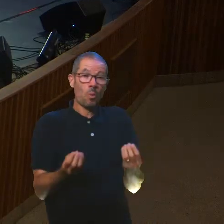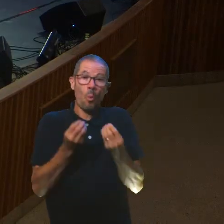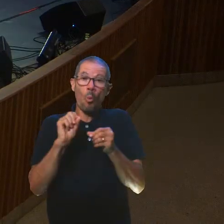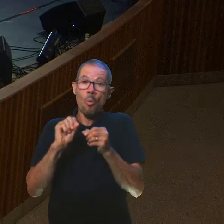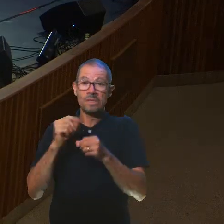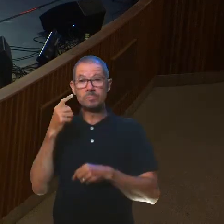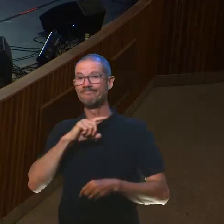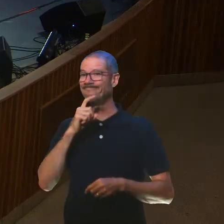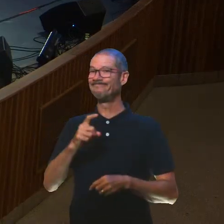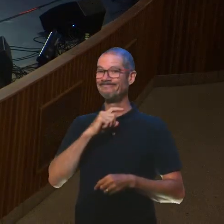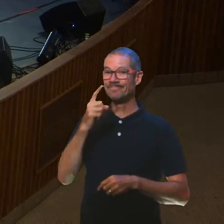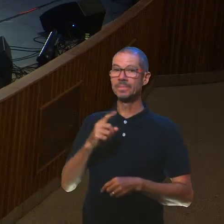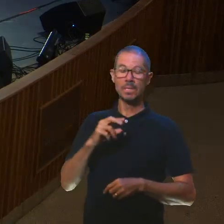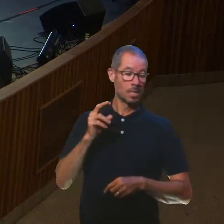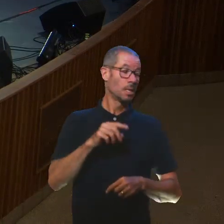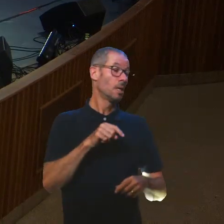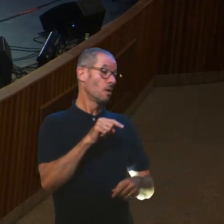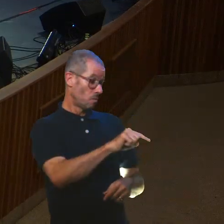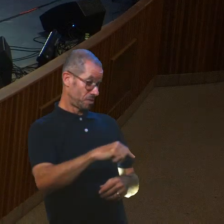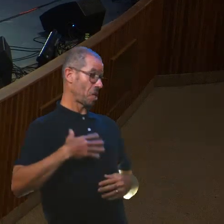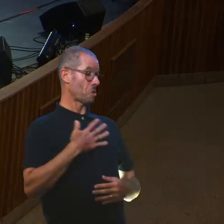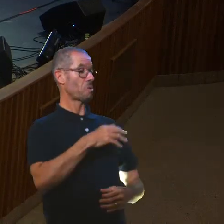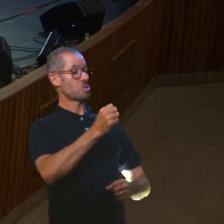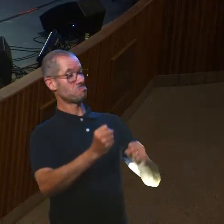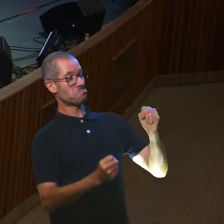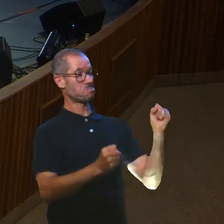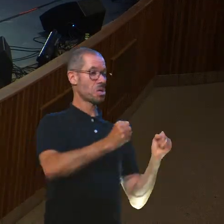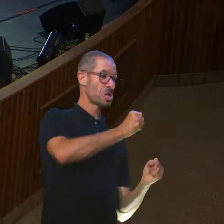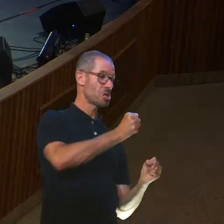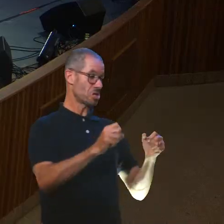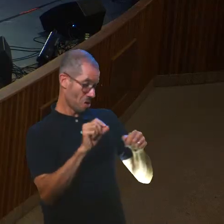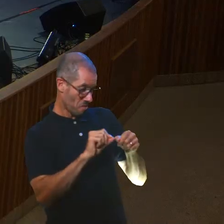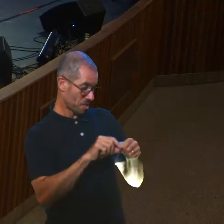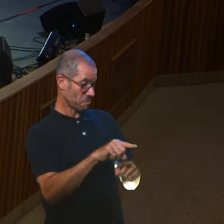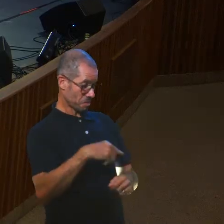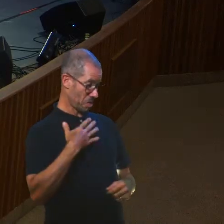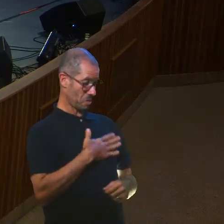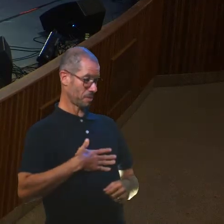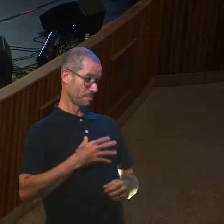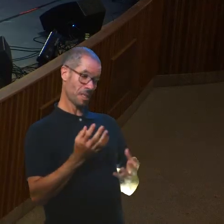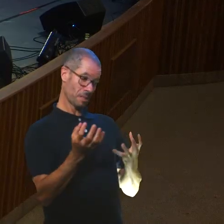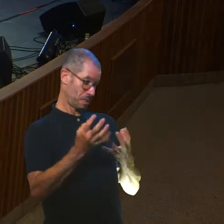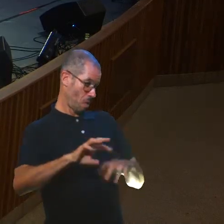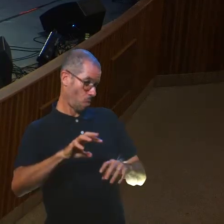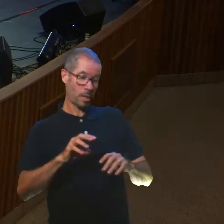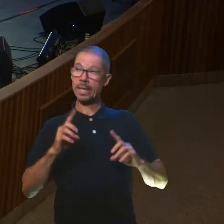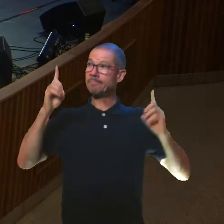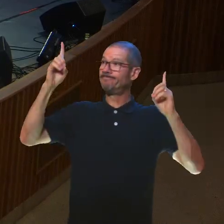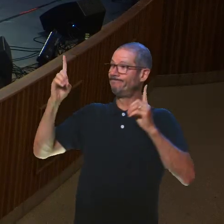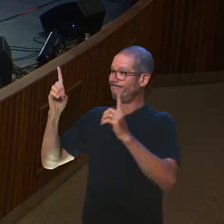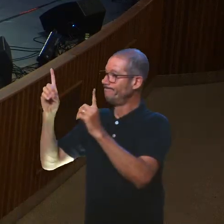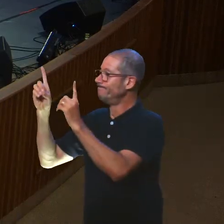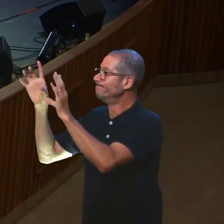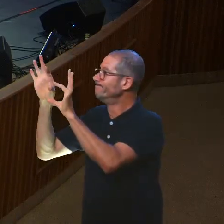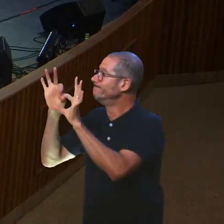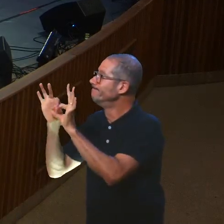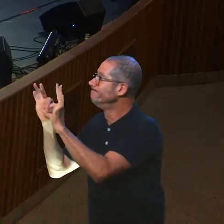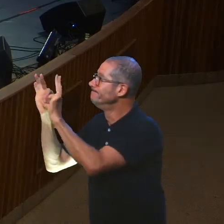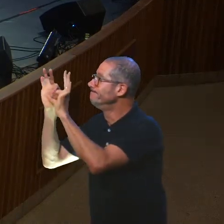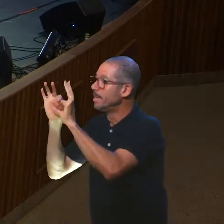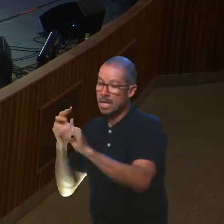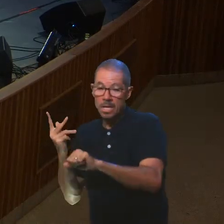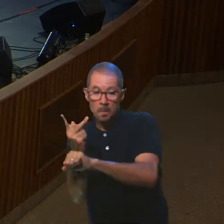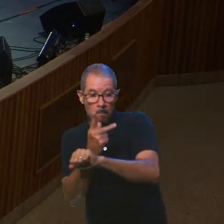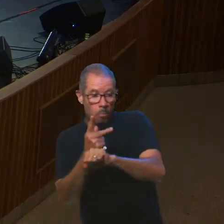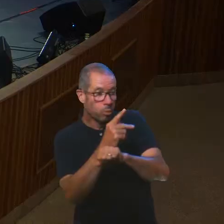isso. Ele falou assim, porque você gosta muito de dirigir, você gosta muito de fazer, mas você não quer passar tempo na minha presença de verdade. Quando você me busca